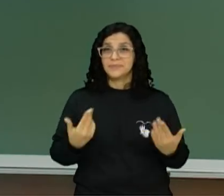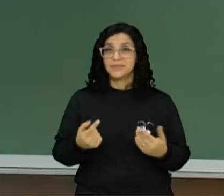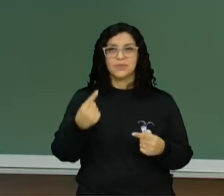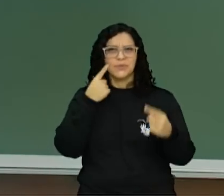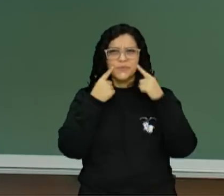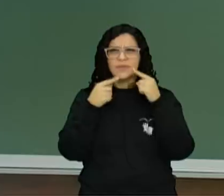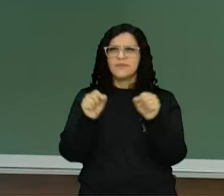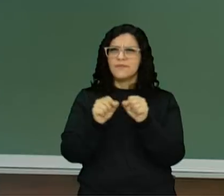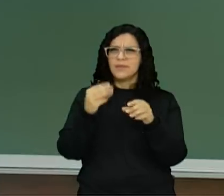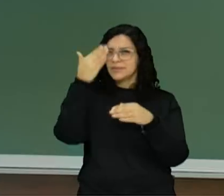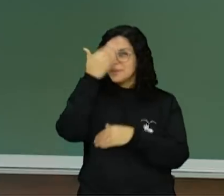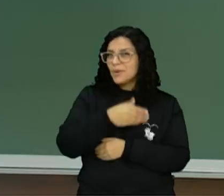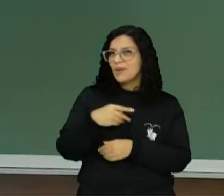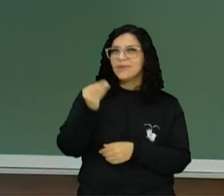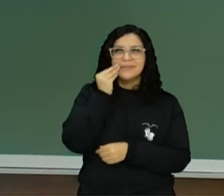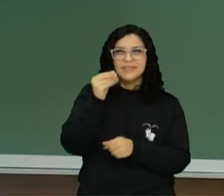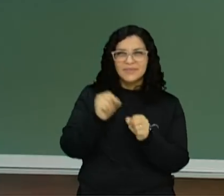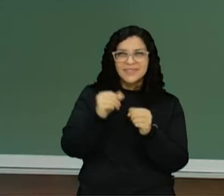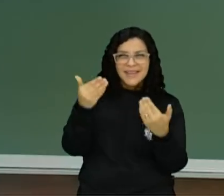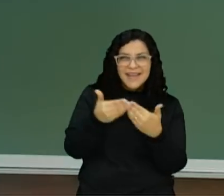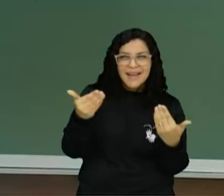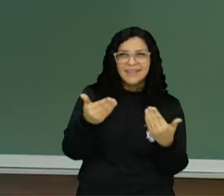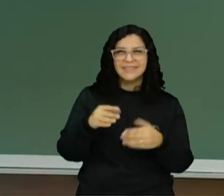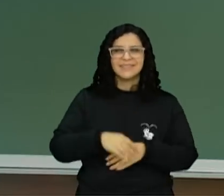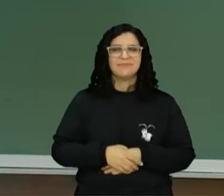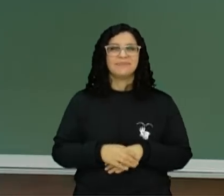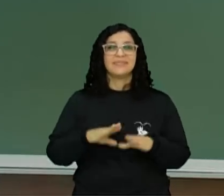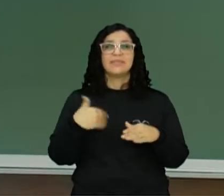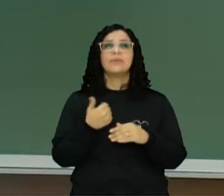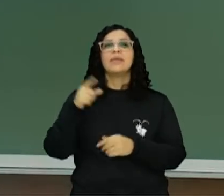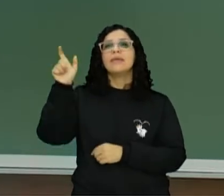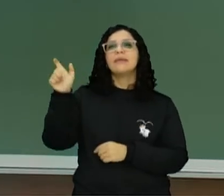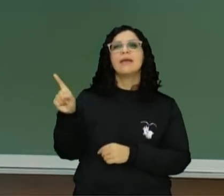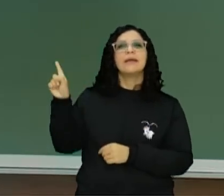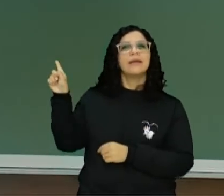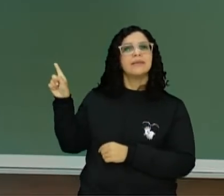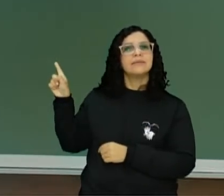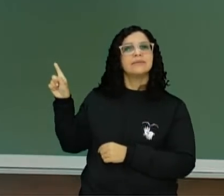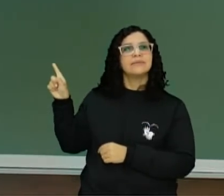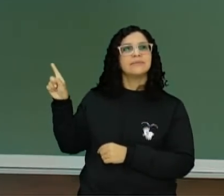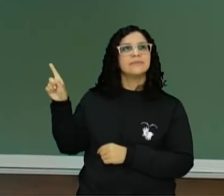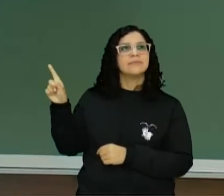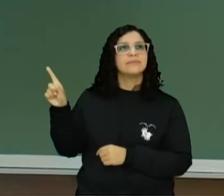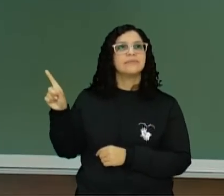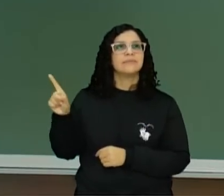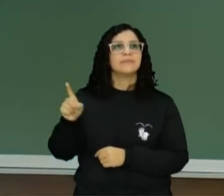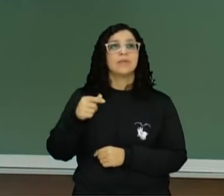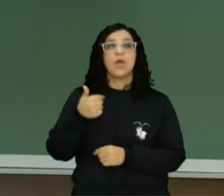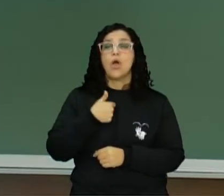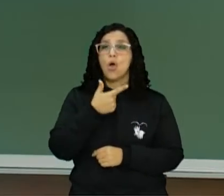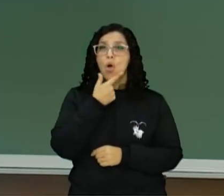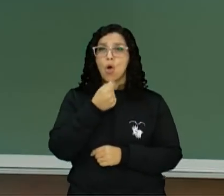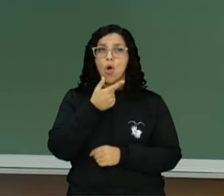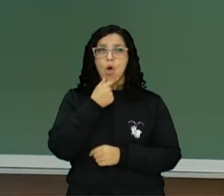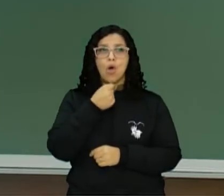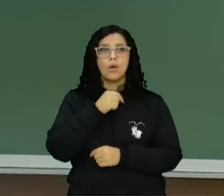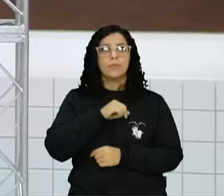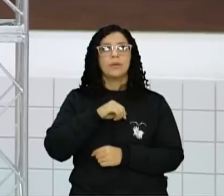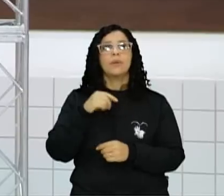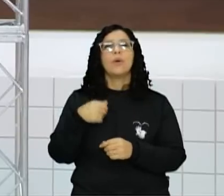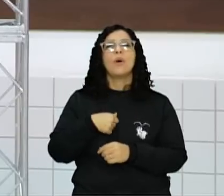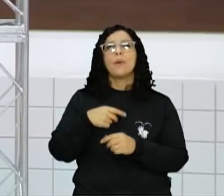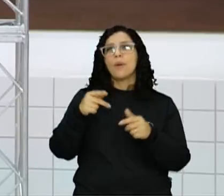Duvida? Faz a prova aí, quero ver. Quem é esse cara? Esse cara é nada mais, nada menos do